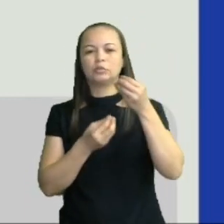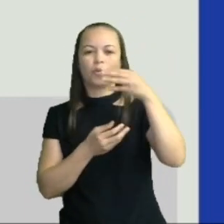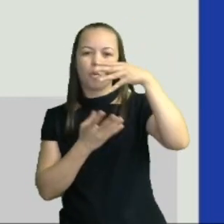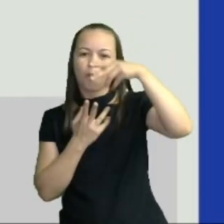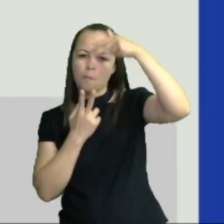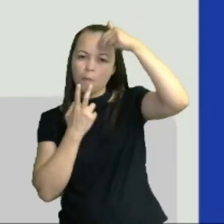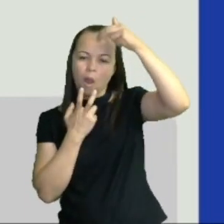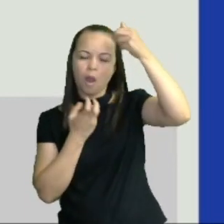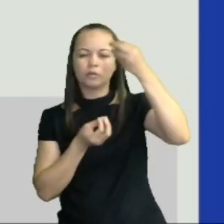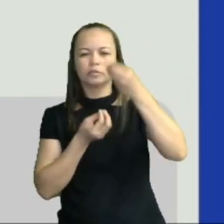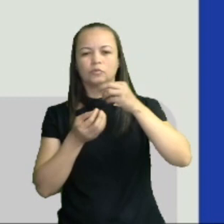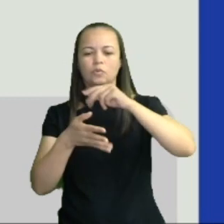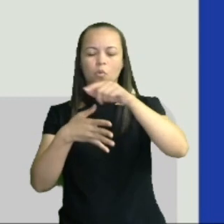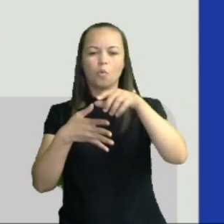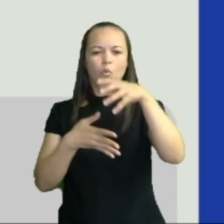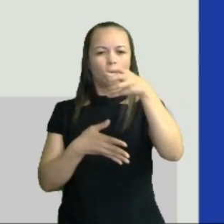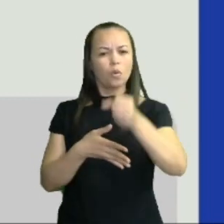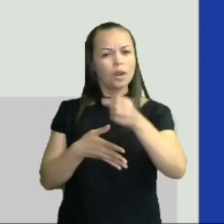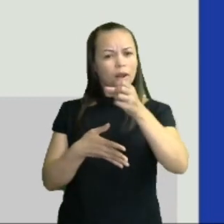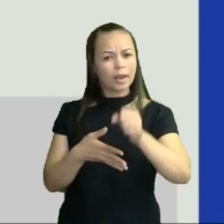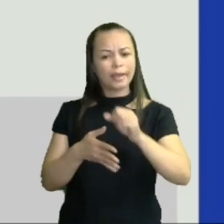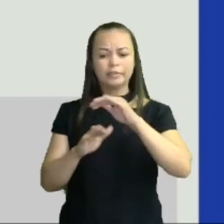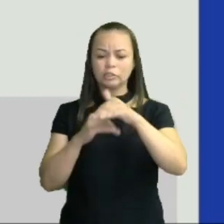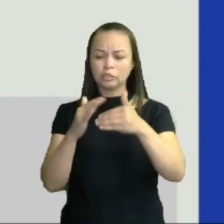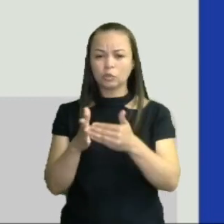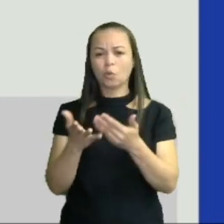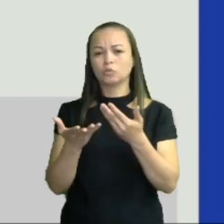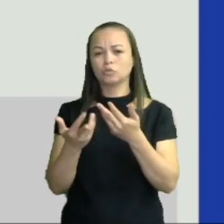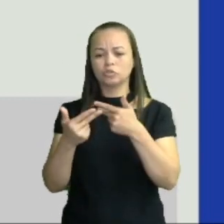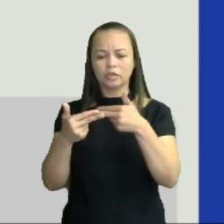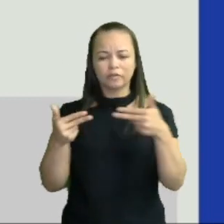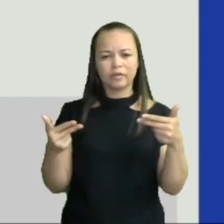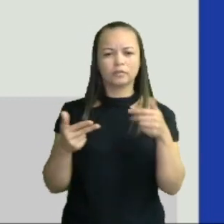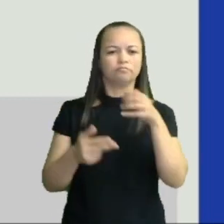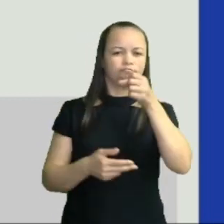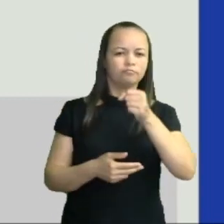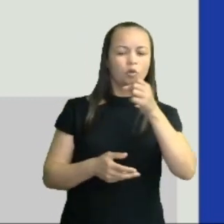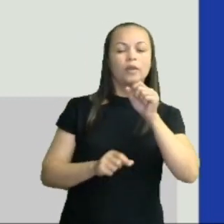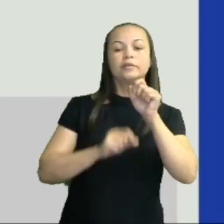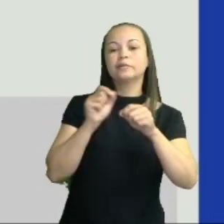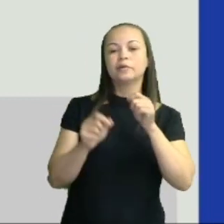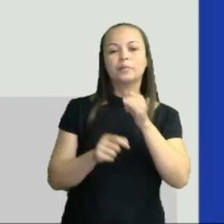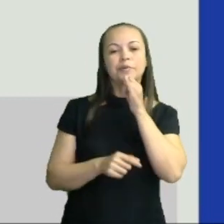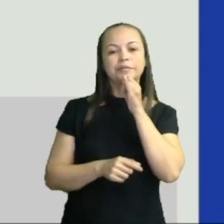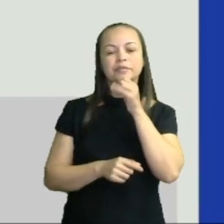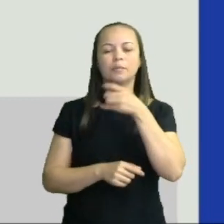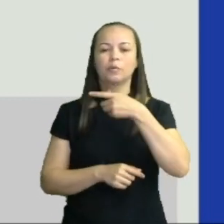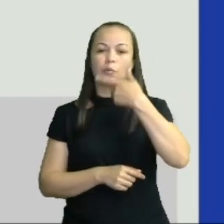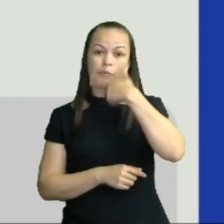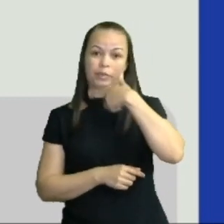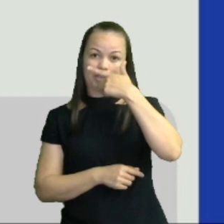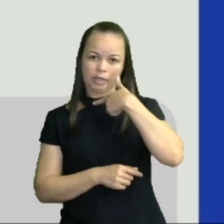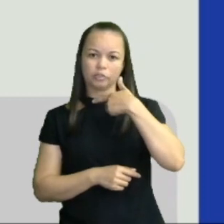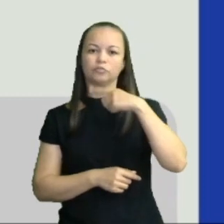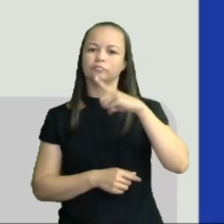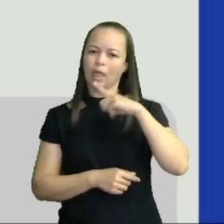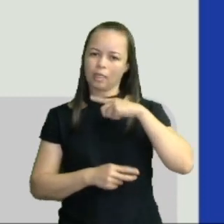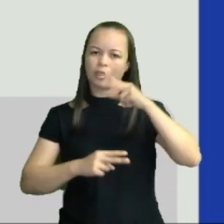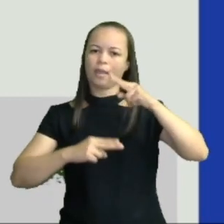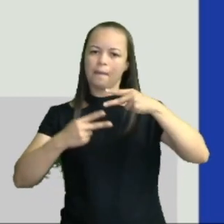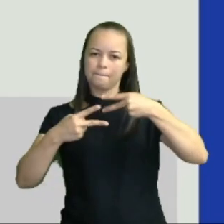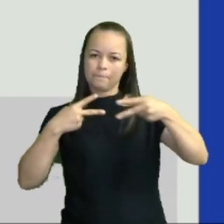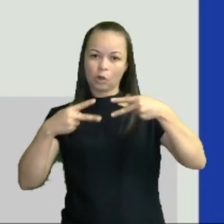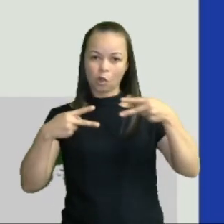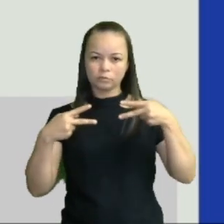e todos os derivados do leite, como o queijo, por exemplo, também é uma proteína. Tá bom? São muito importantes para a